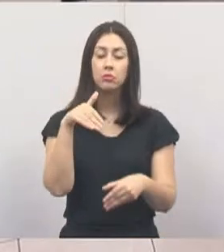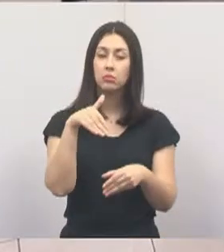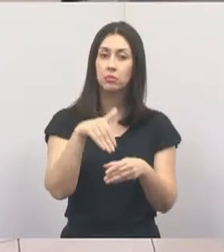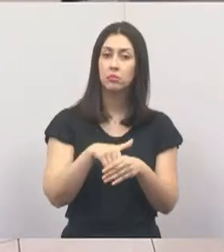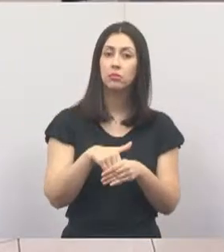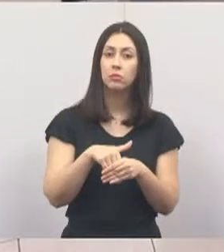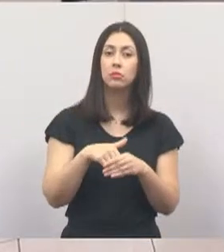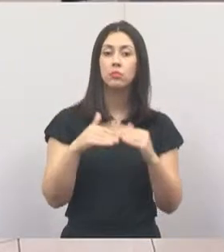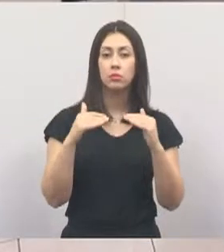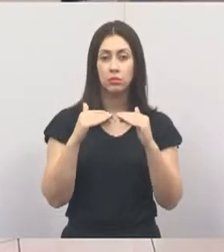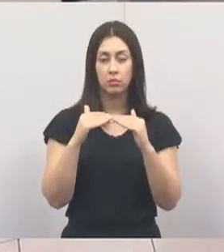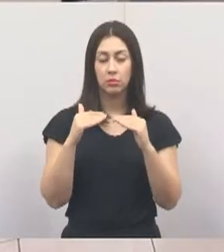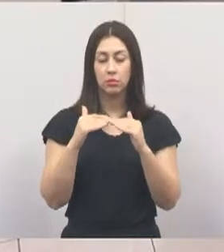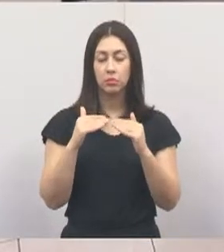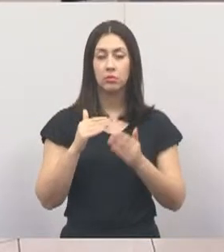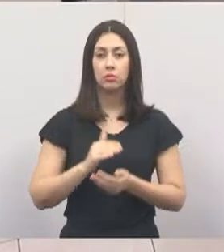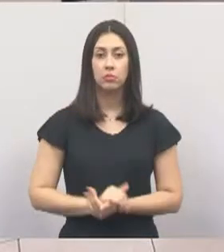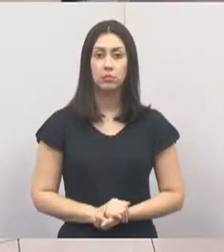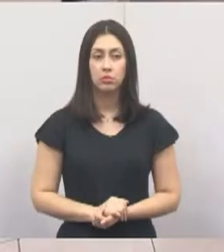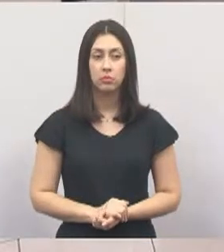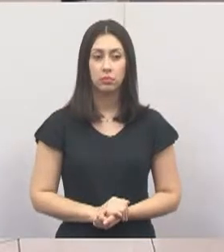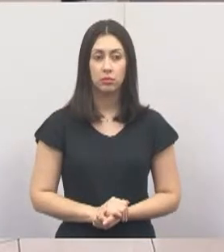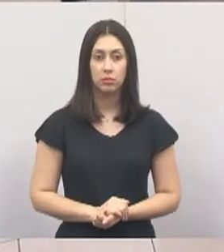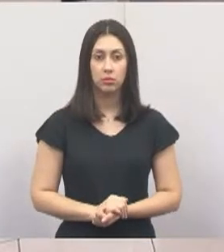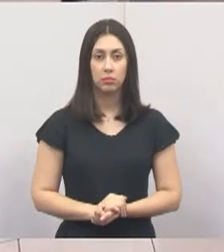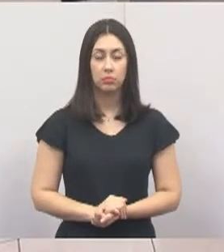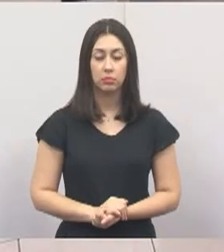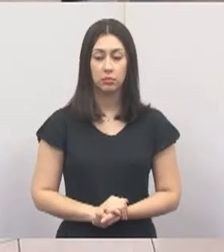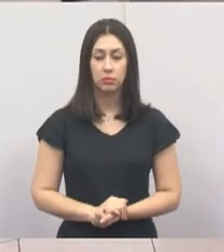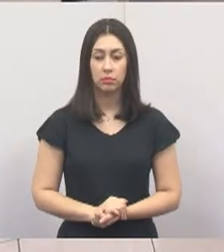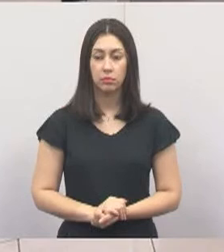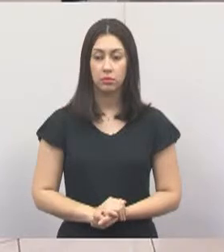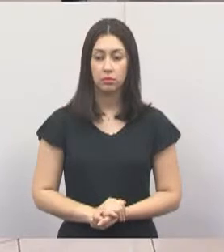da Amizade? Favorável.